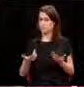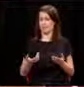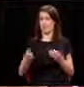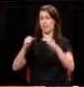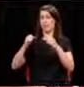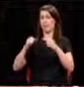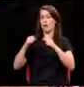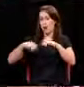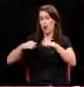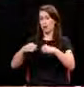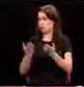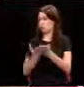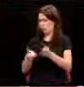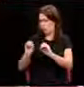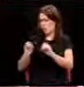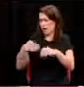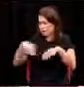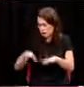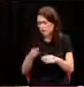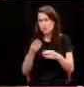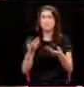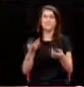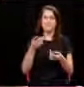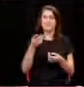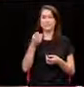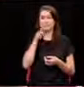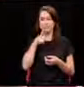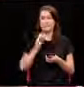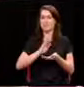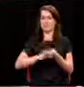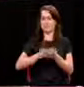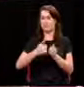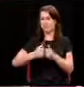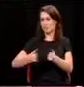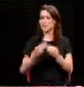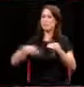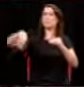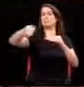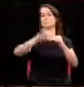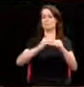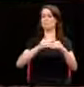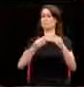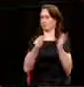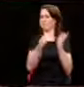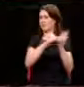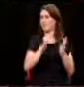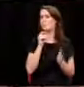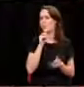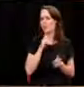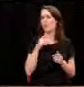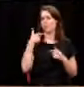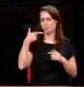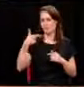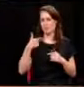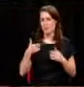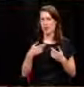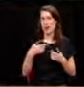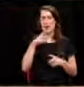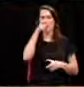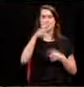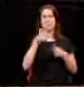damos aqui uma série de serviços complementares, não pensamos só no nosso cliente, que só damos